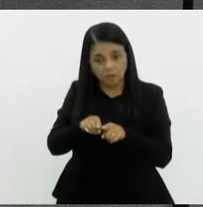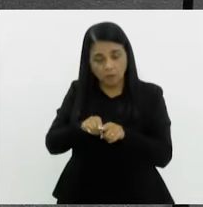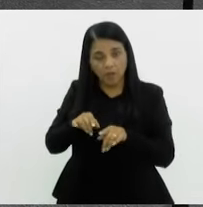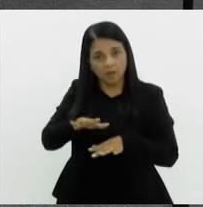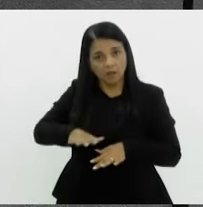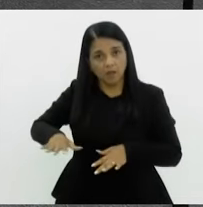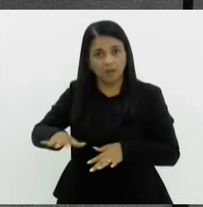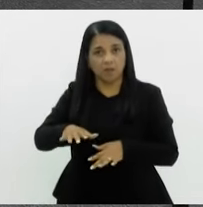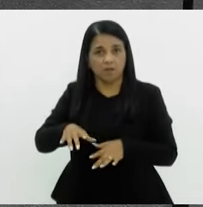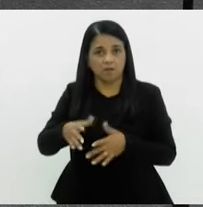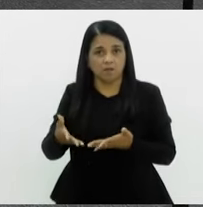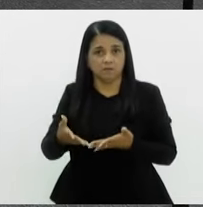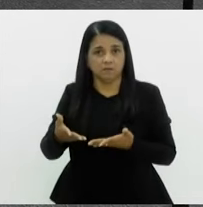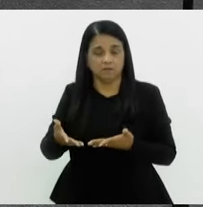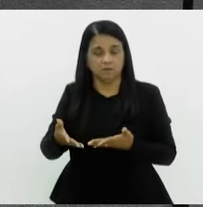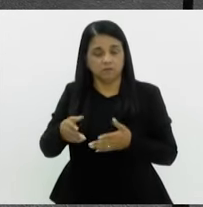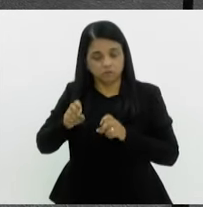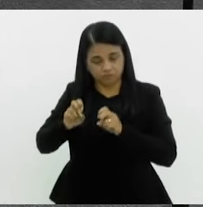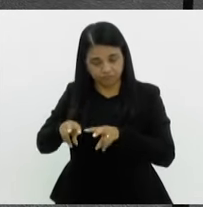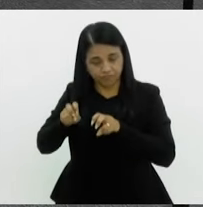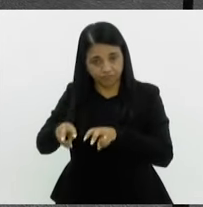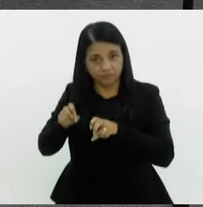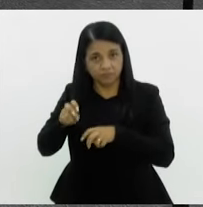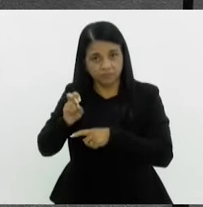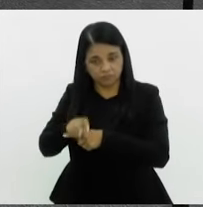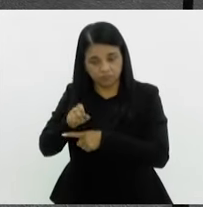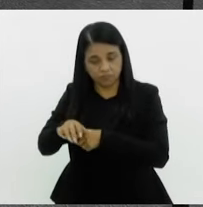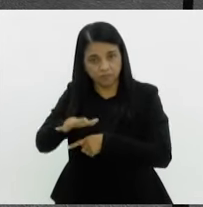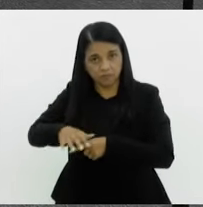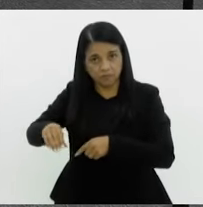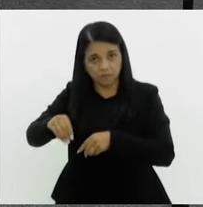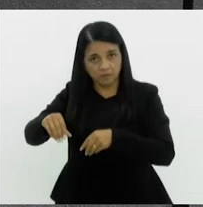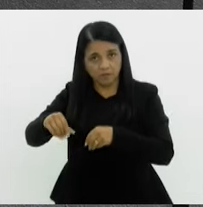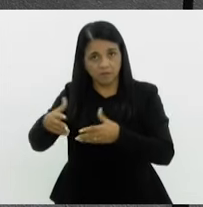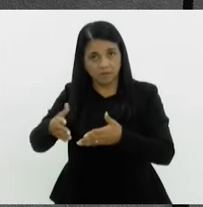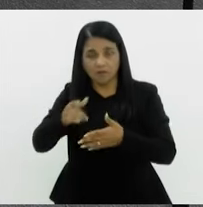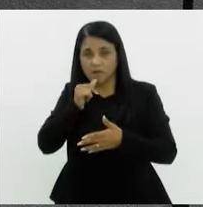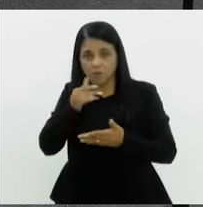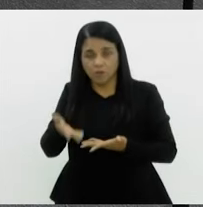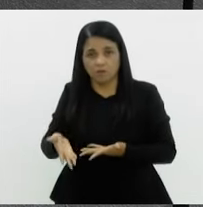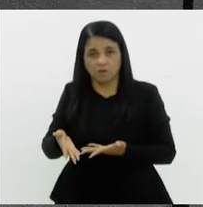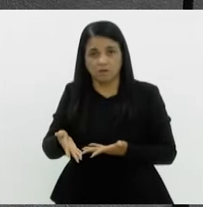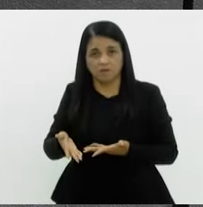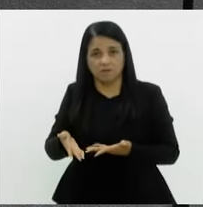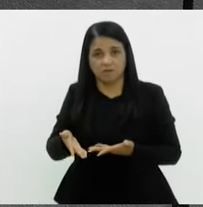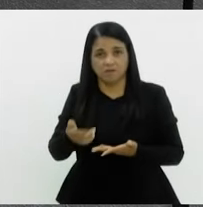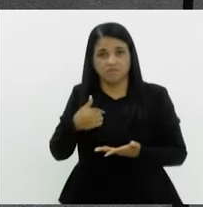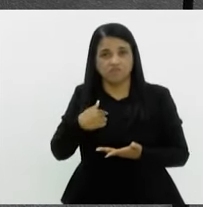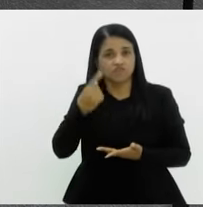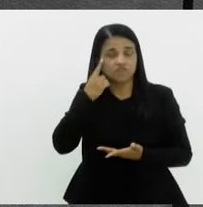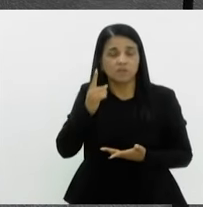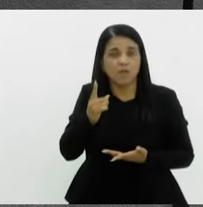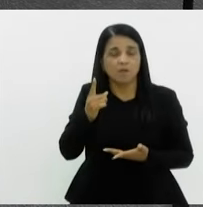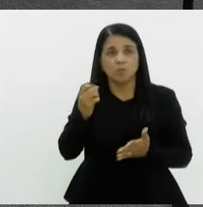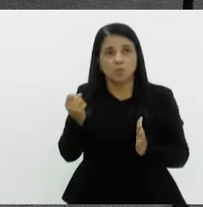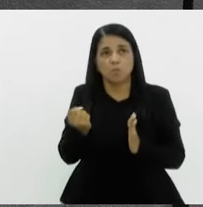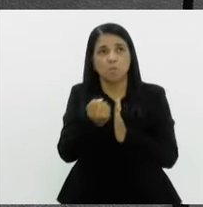contaminado. E não temos ainda a dimensão de quais foram os